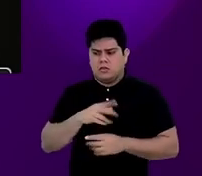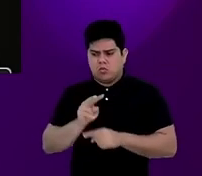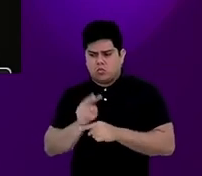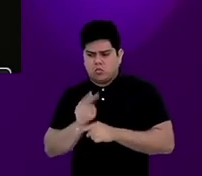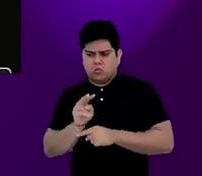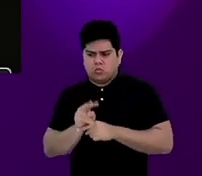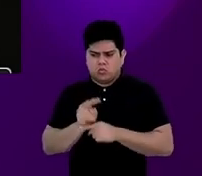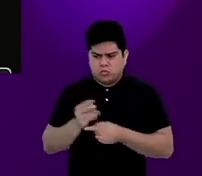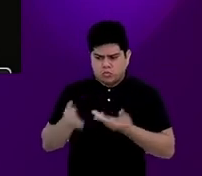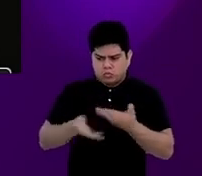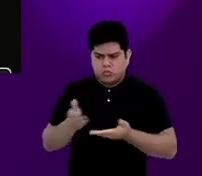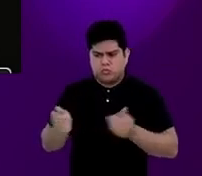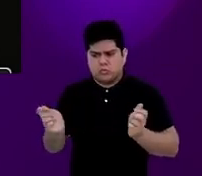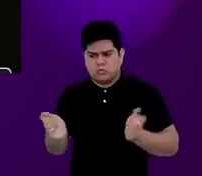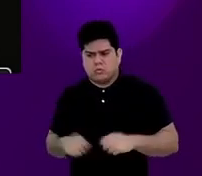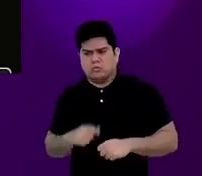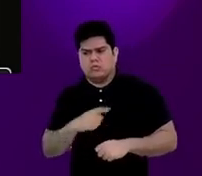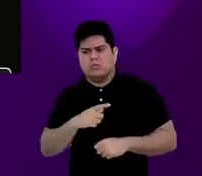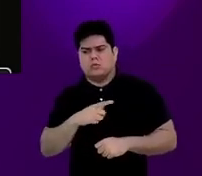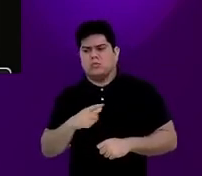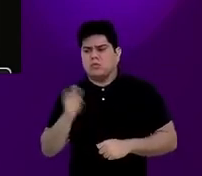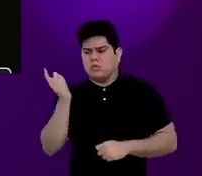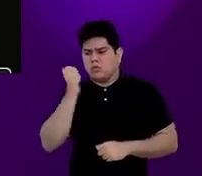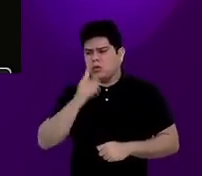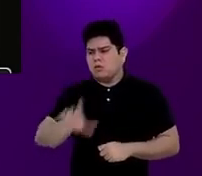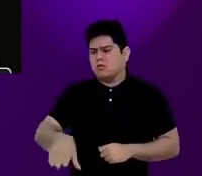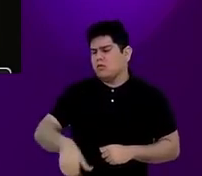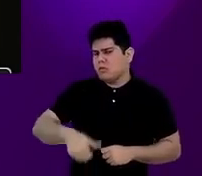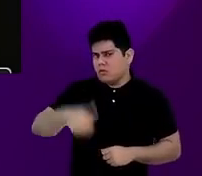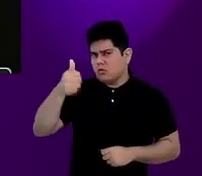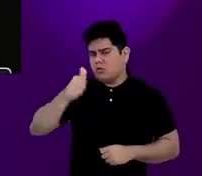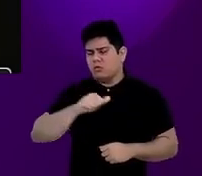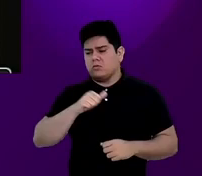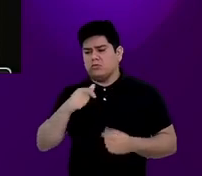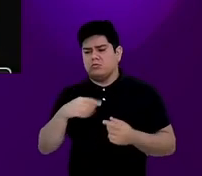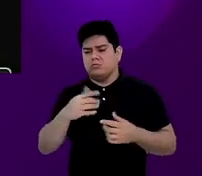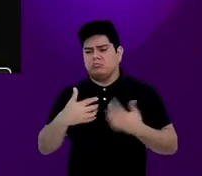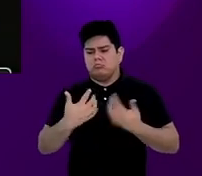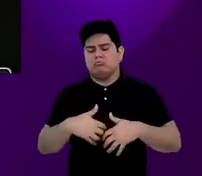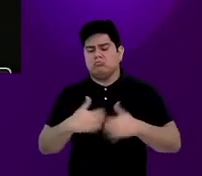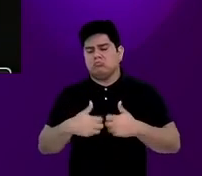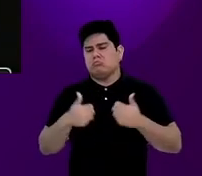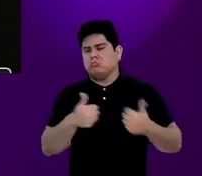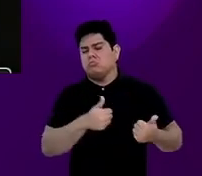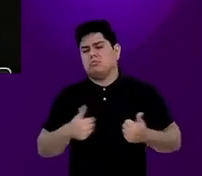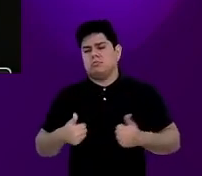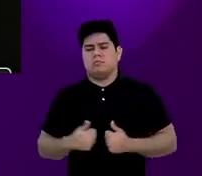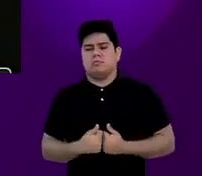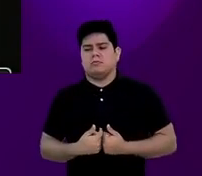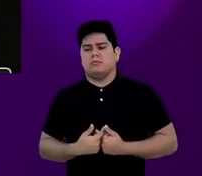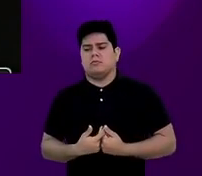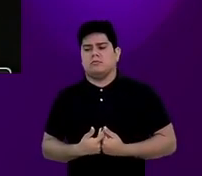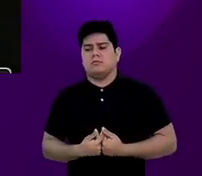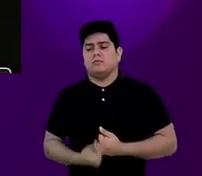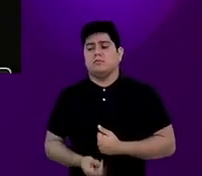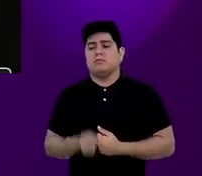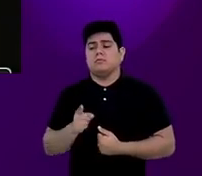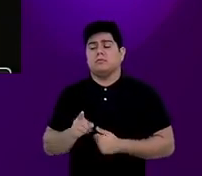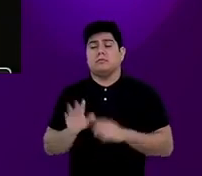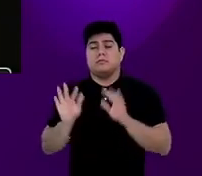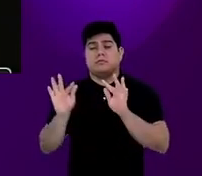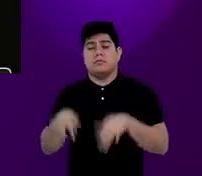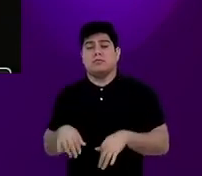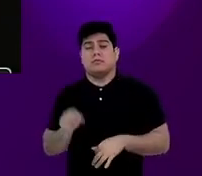ultrapreservativas, ter resultados muito melhores do ponto de vista funcional, né? Então, aqui, o aspecto final, parece que